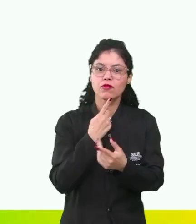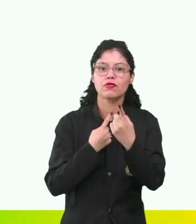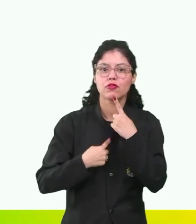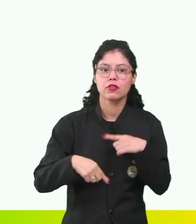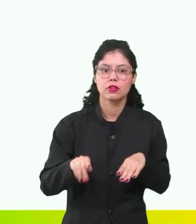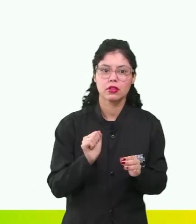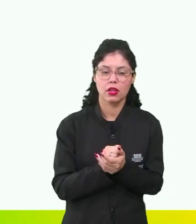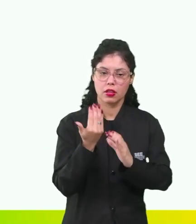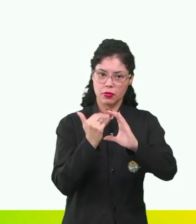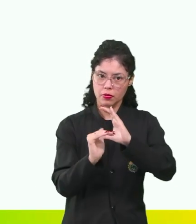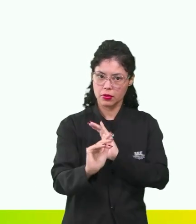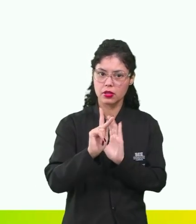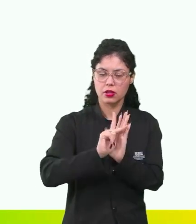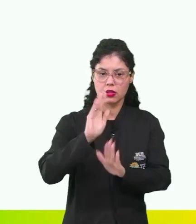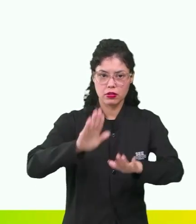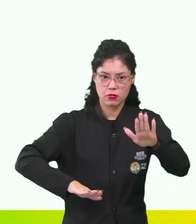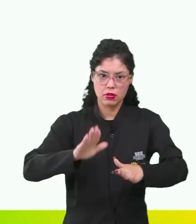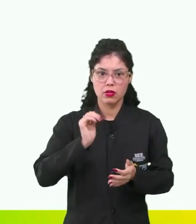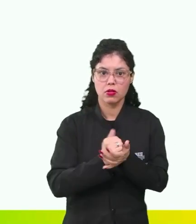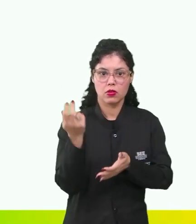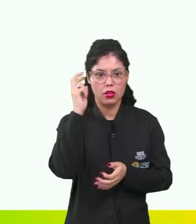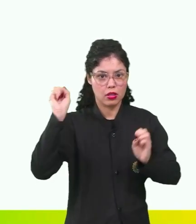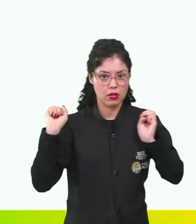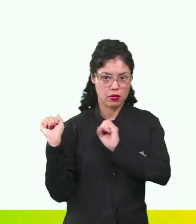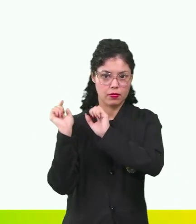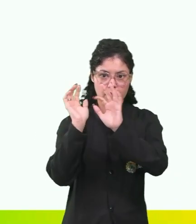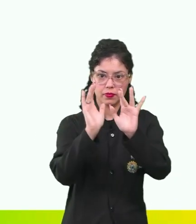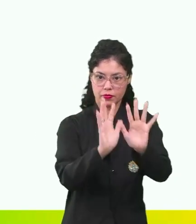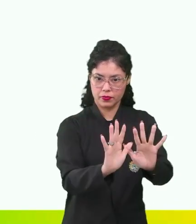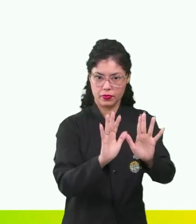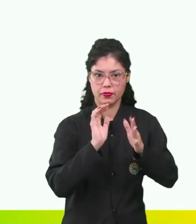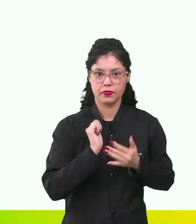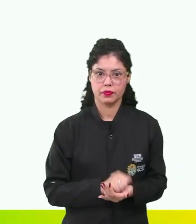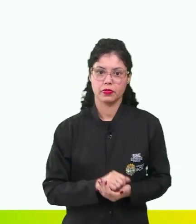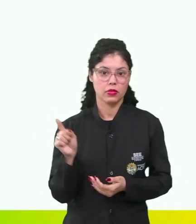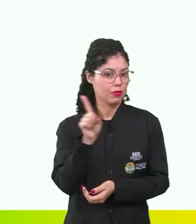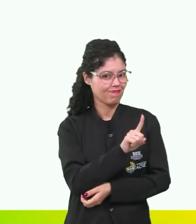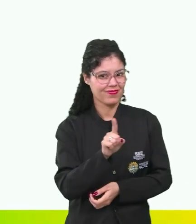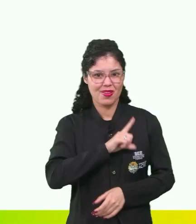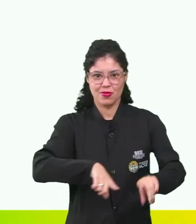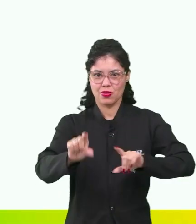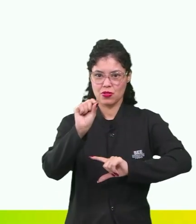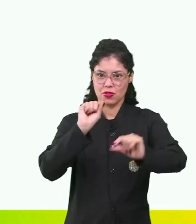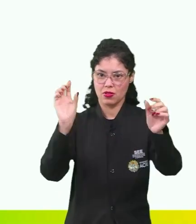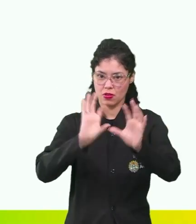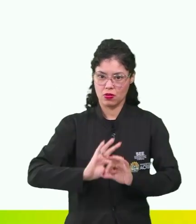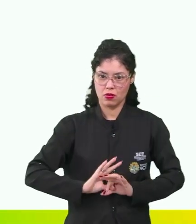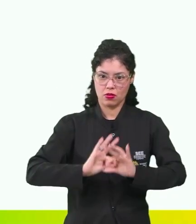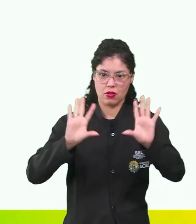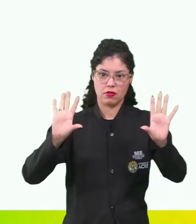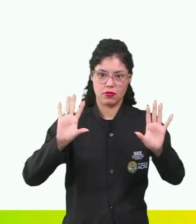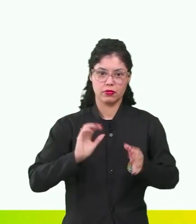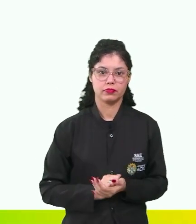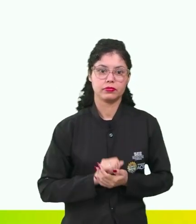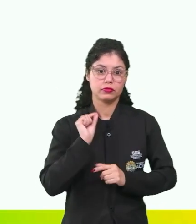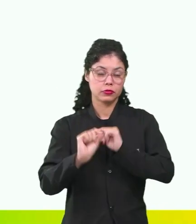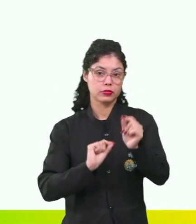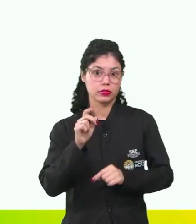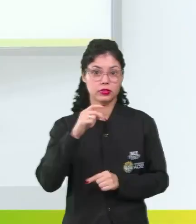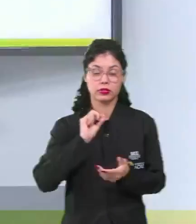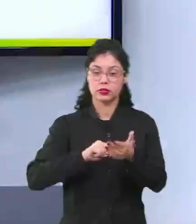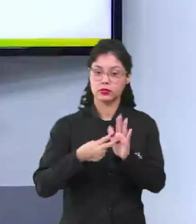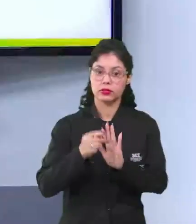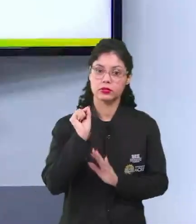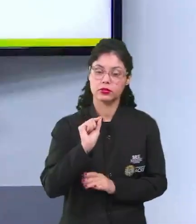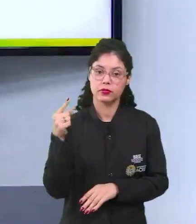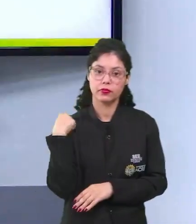pela publicidade e pela cultura de massa, e não por escolhas livres. O que isso quer dizer?